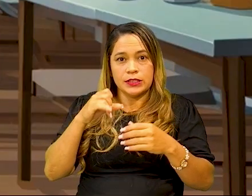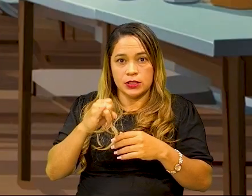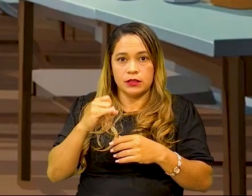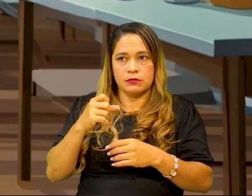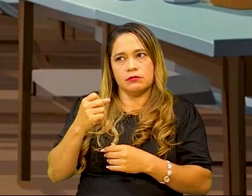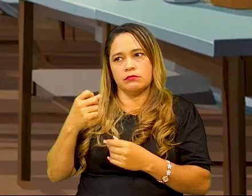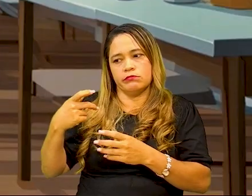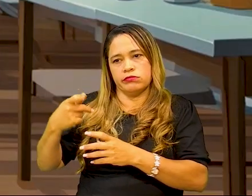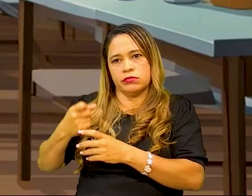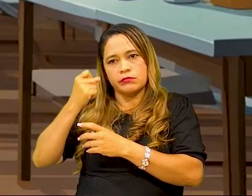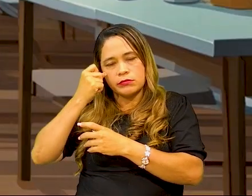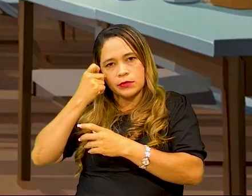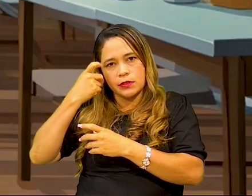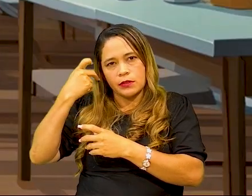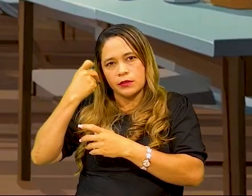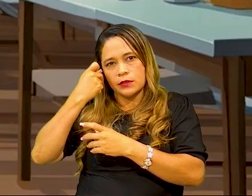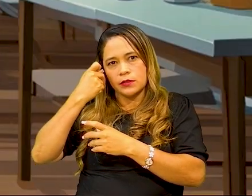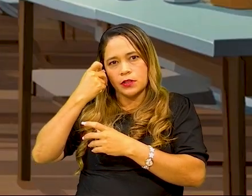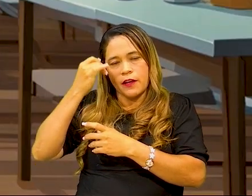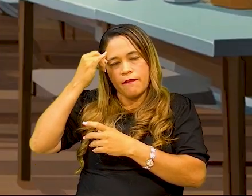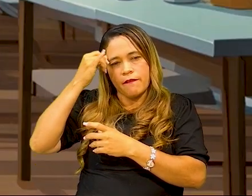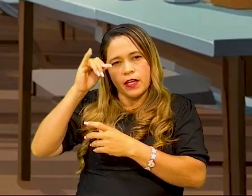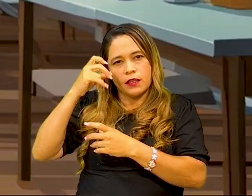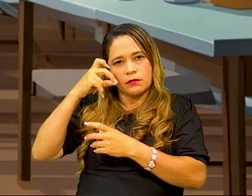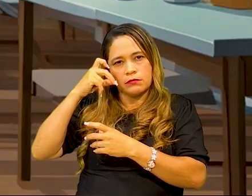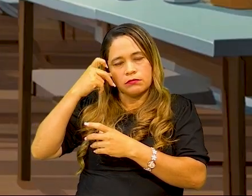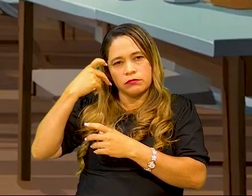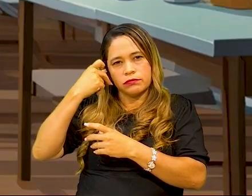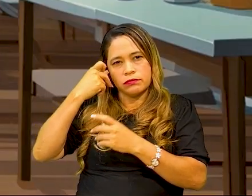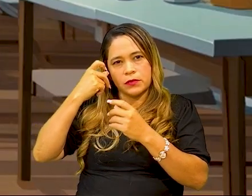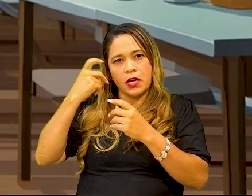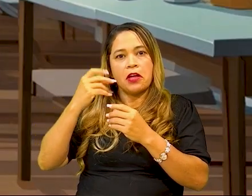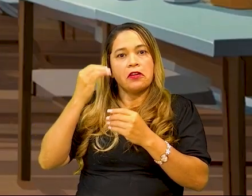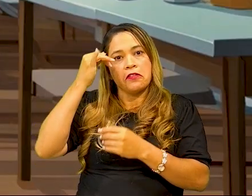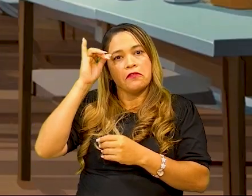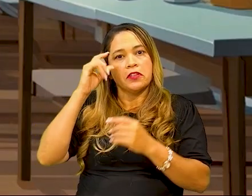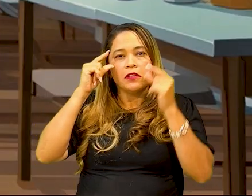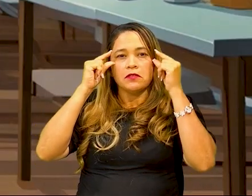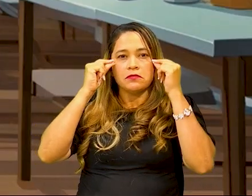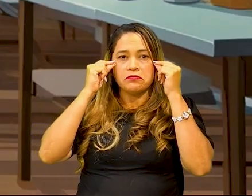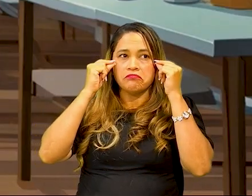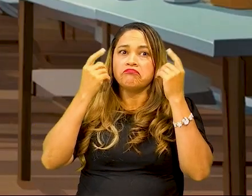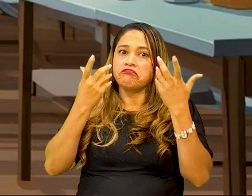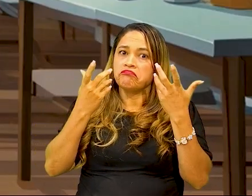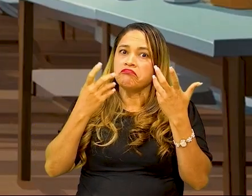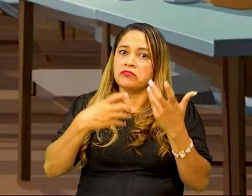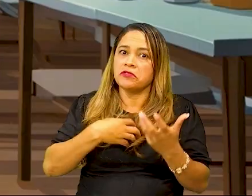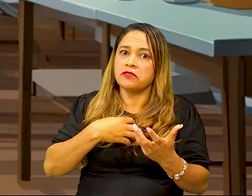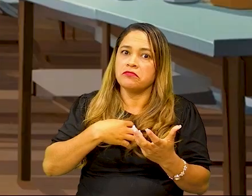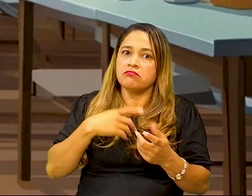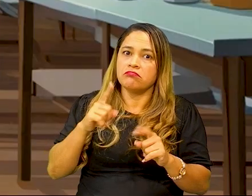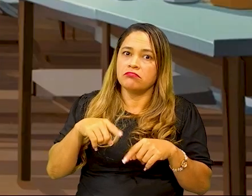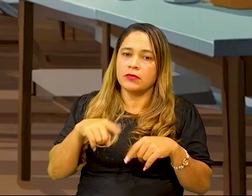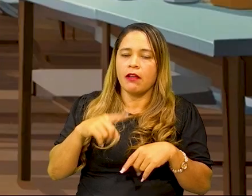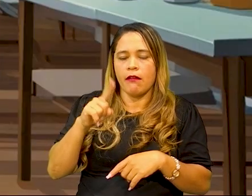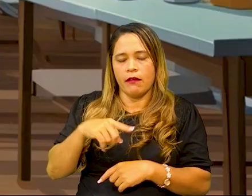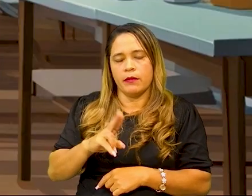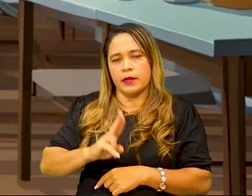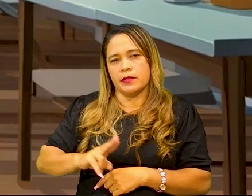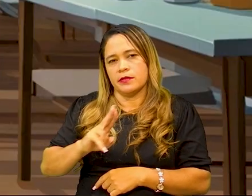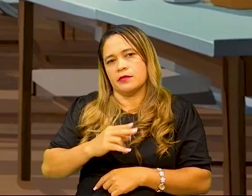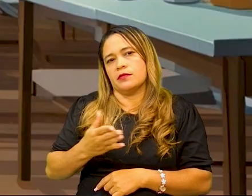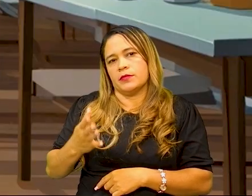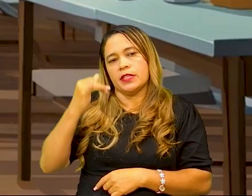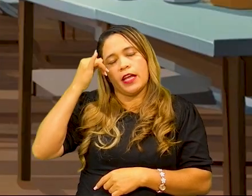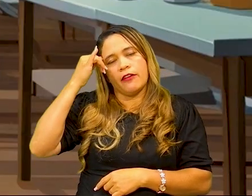substância que faz o músculo evitar a sua contração, evita a formação de ruga. Então faz sentido, o uso do Botox ele é exatamente para isso. É para que a gente